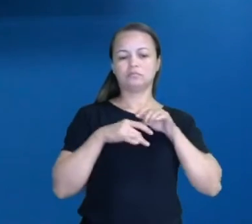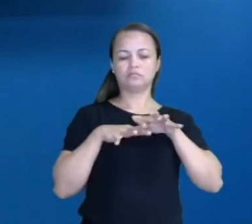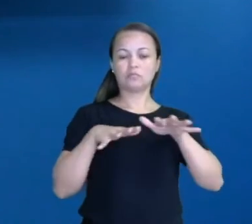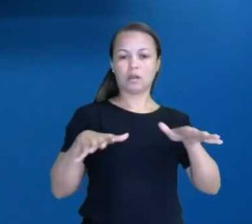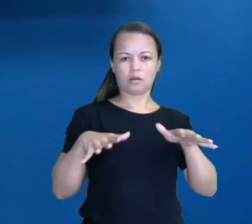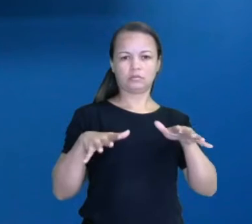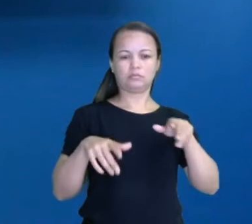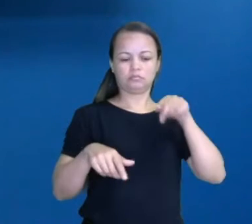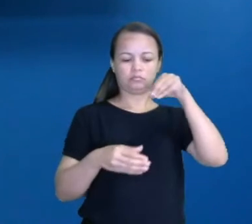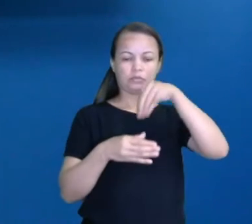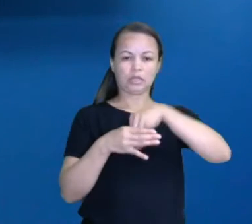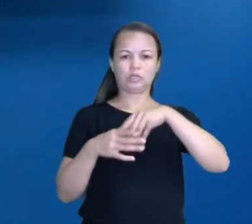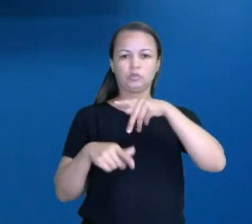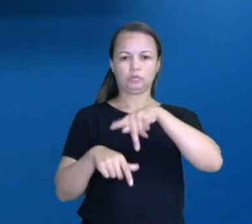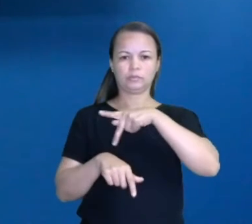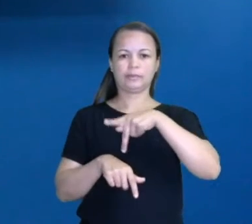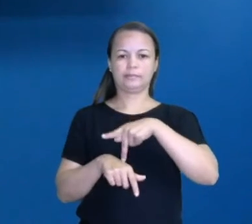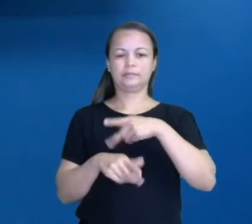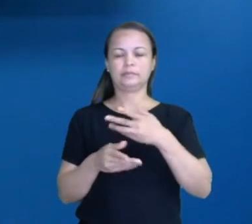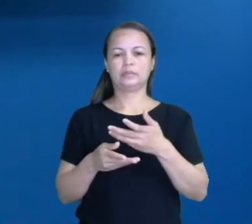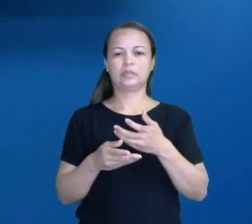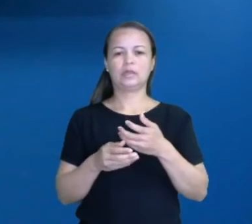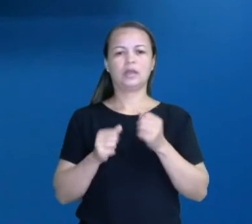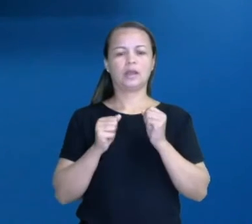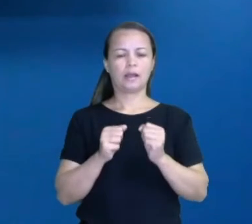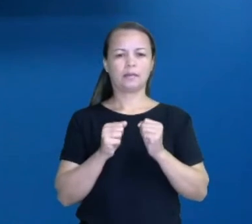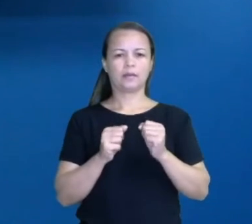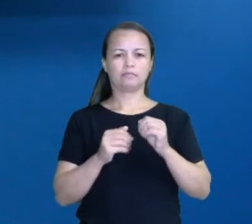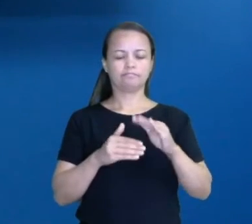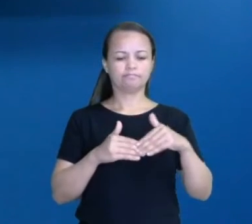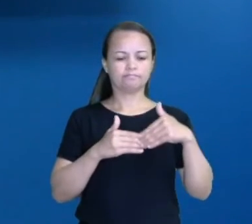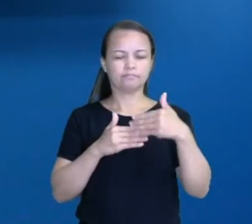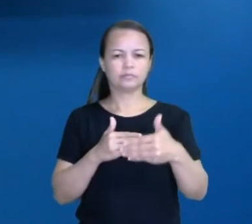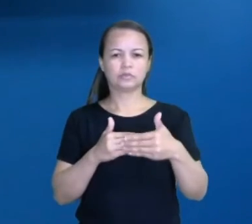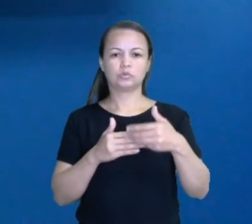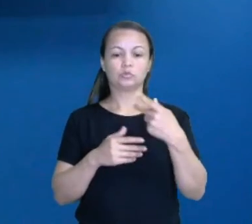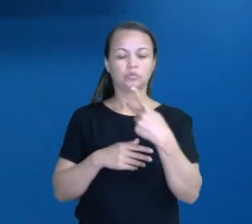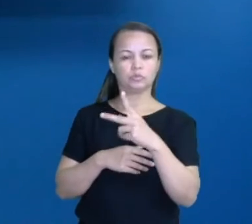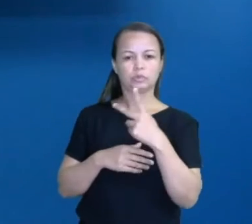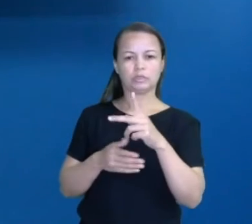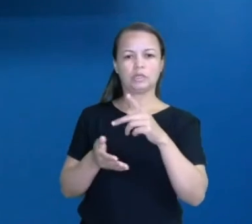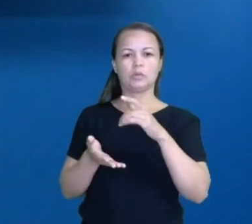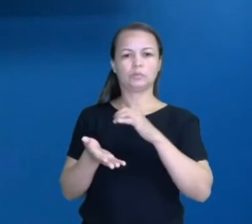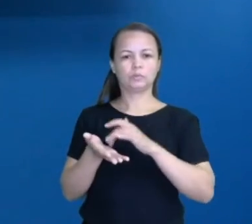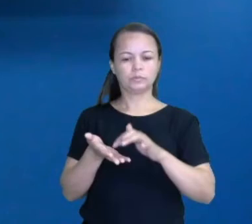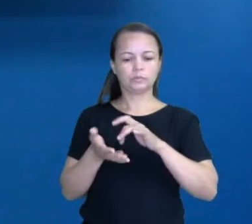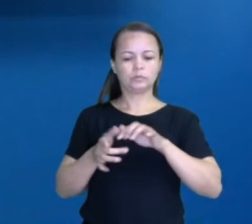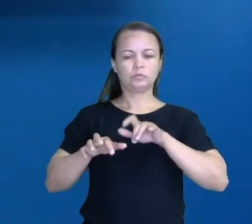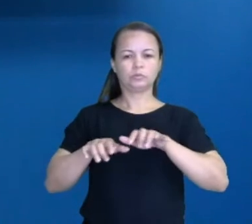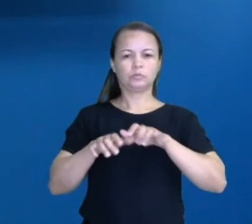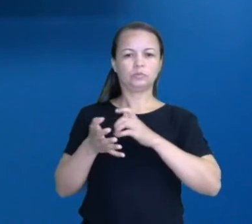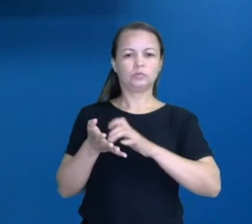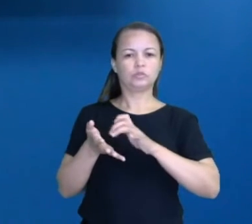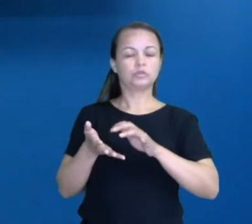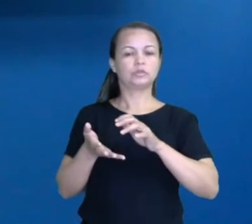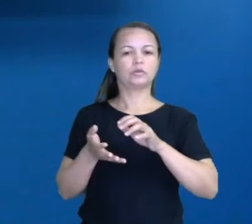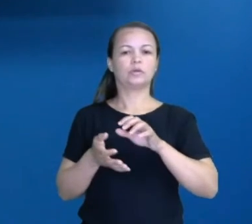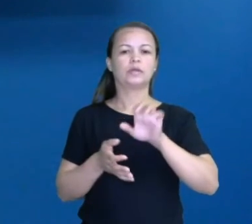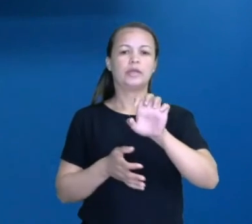desse país. Ela pode, através lá do seu escritório, do seu comando central,